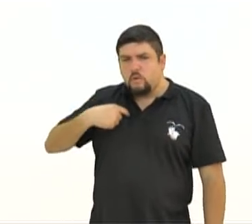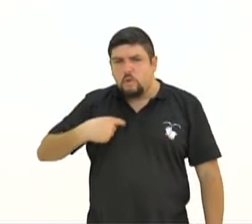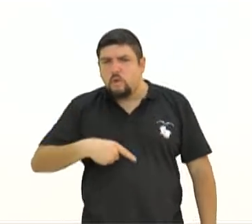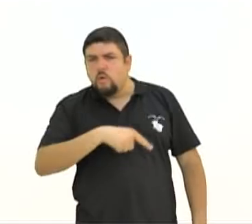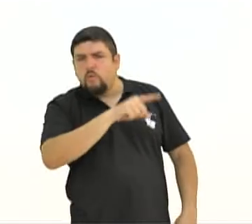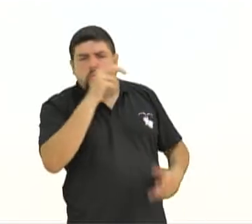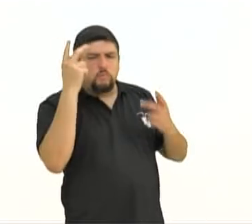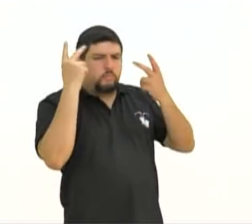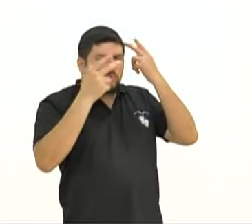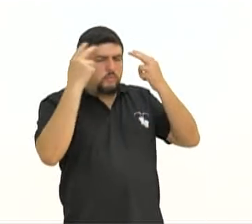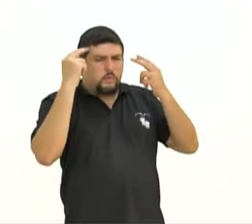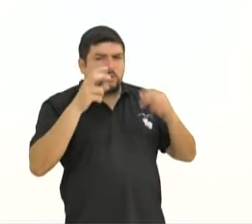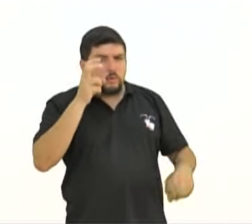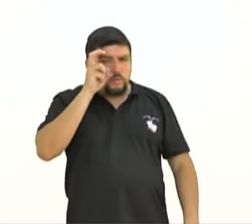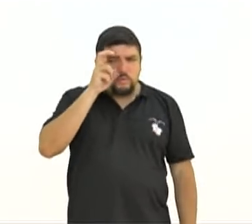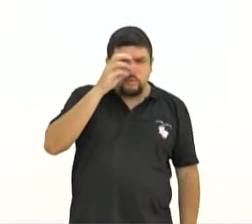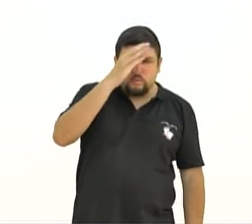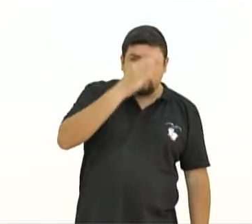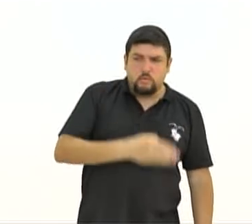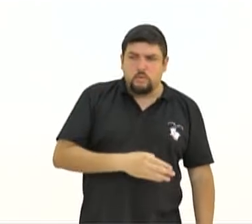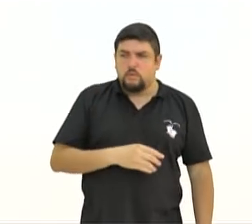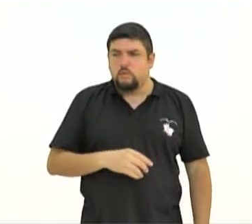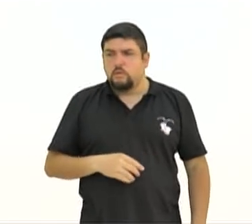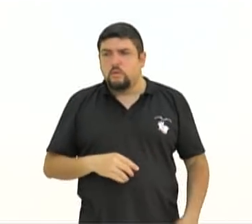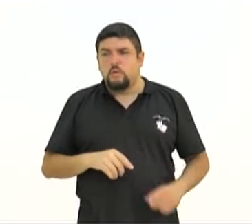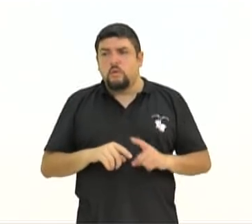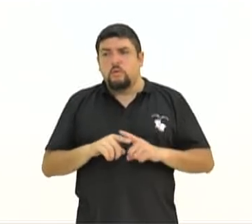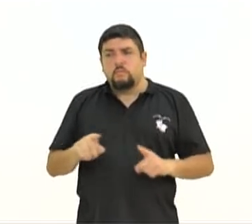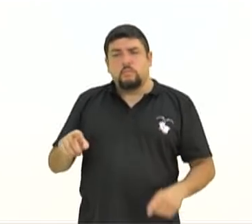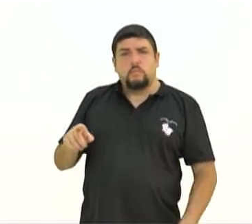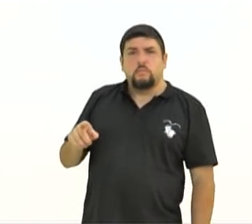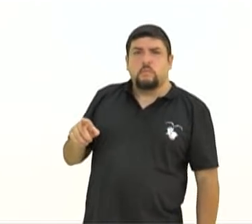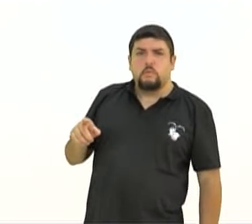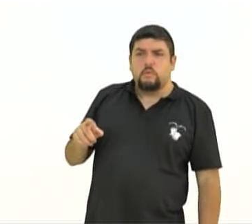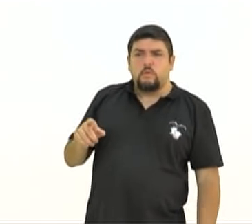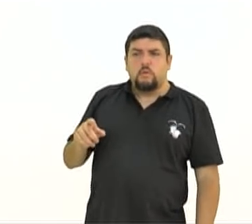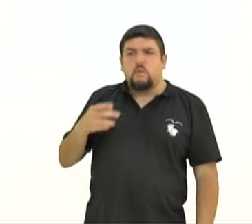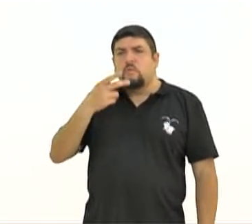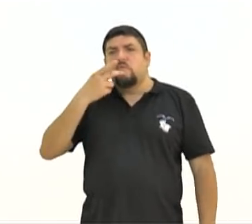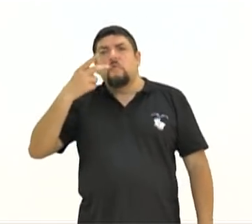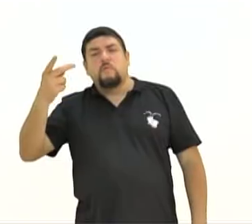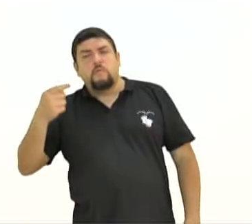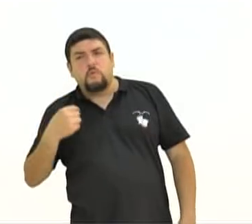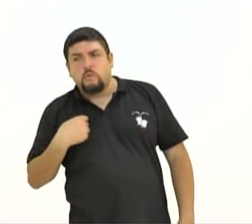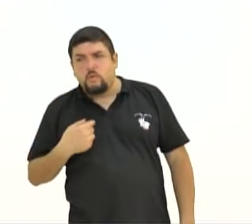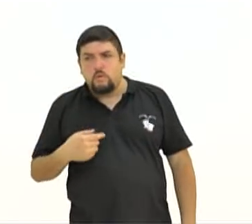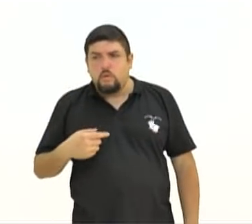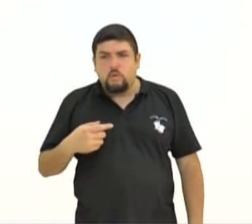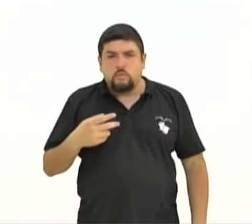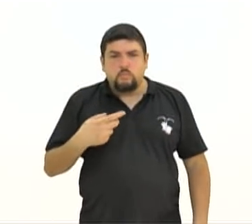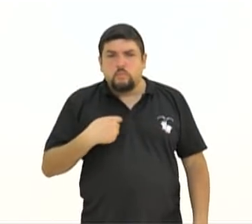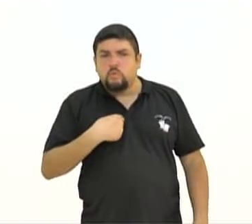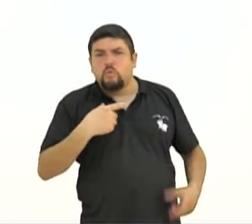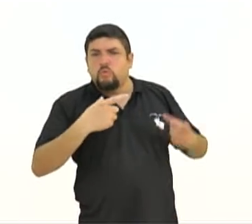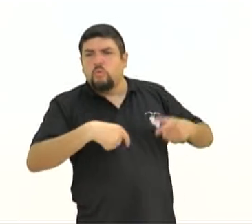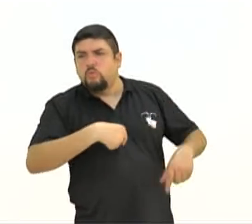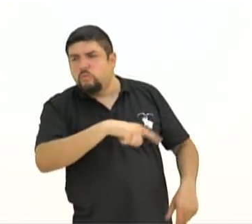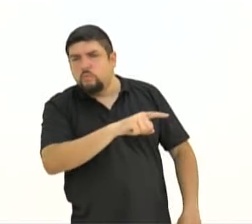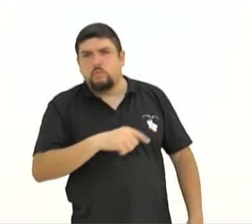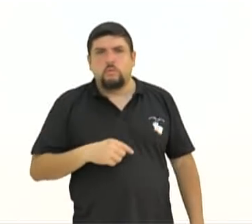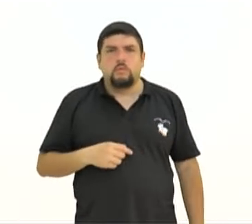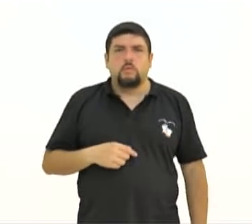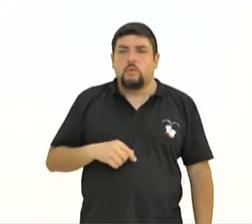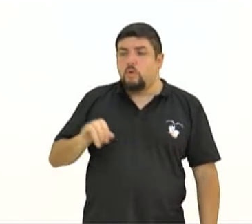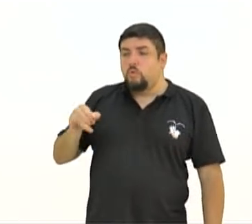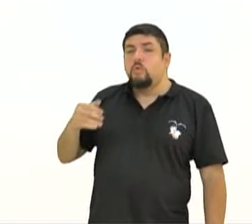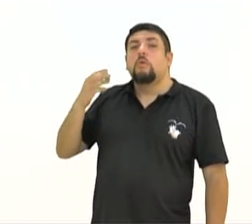quintas-feiras, mas disse que não avisei aonde ia. João sabe que vou ao salão de beleza todas as